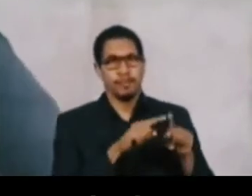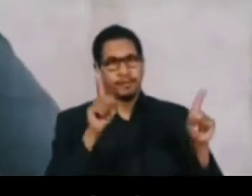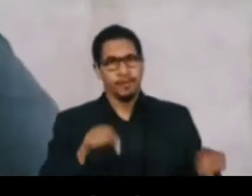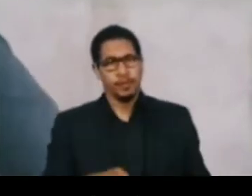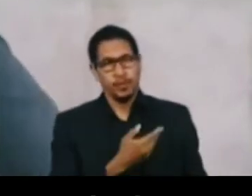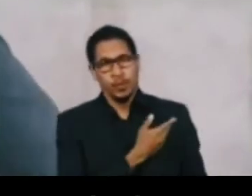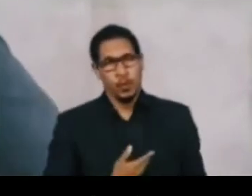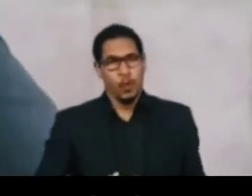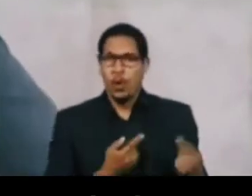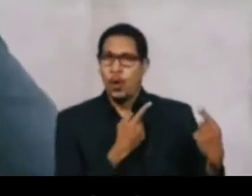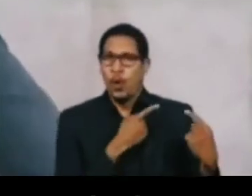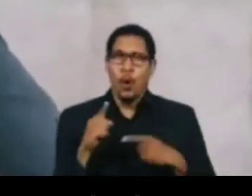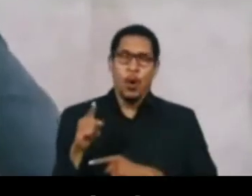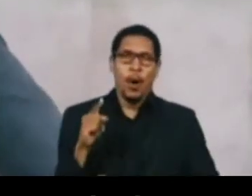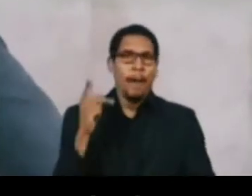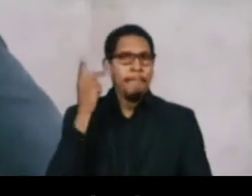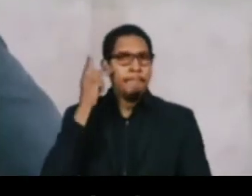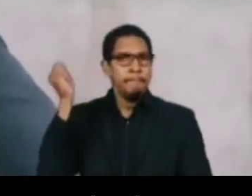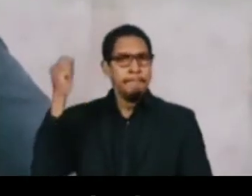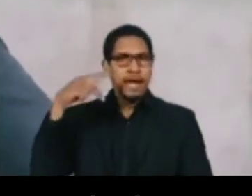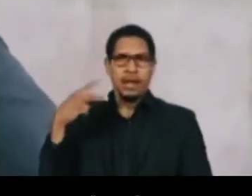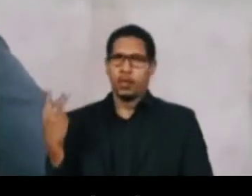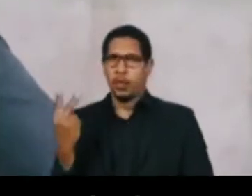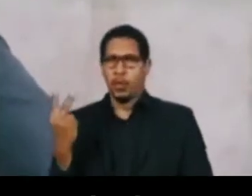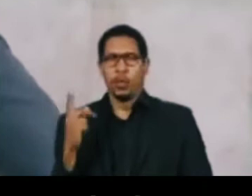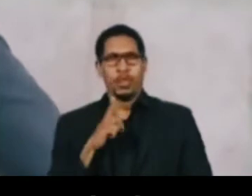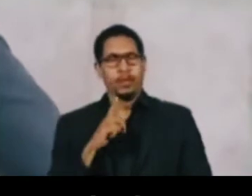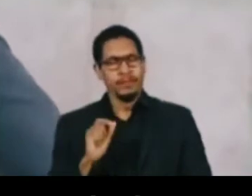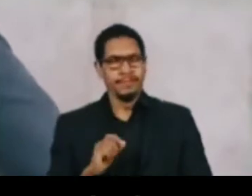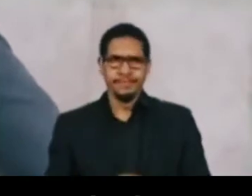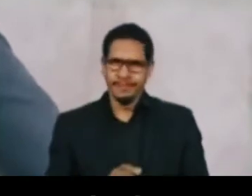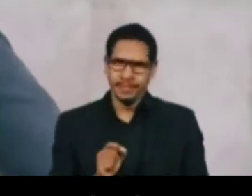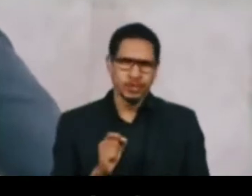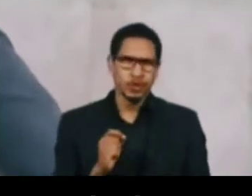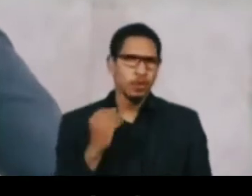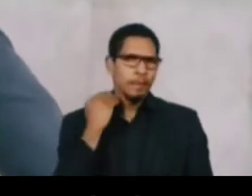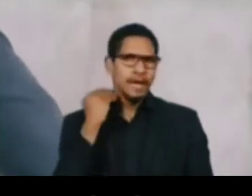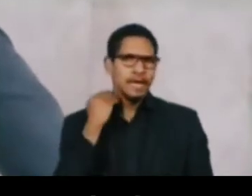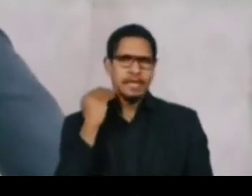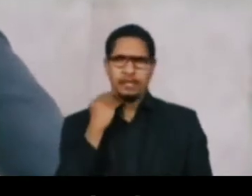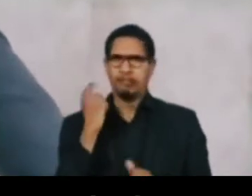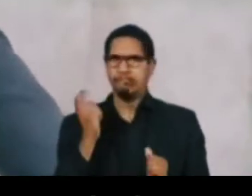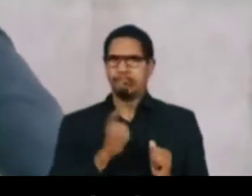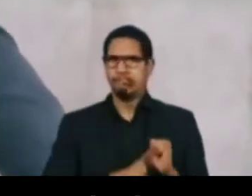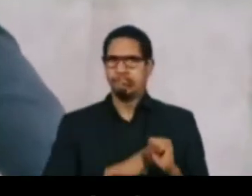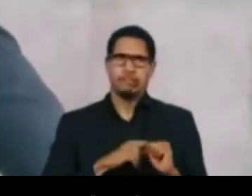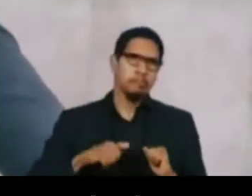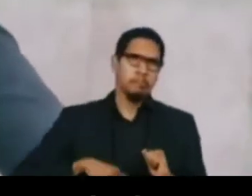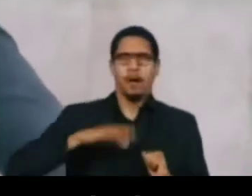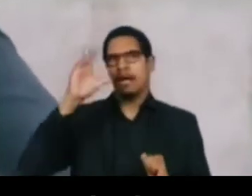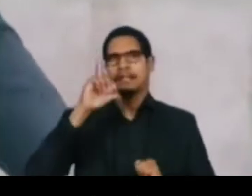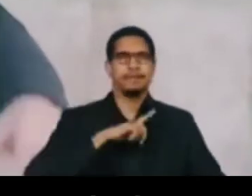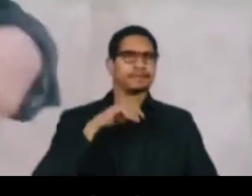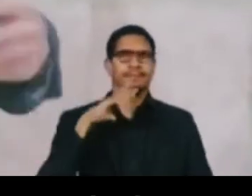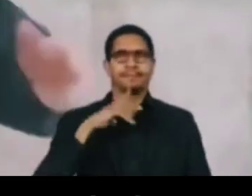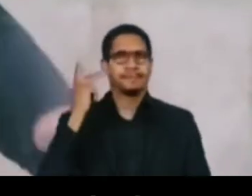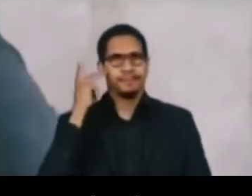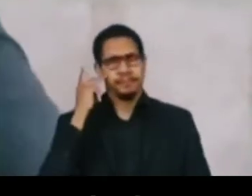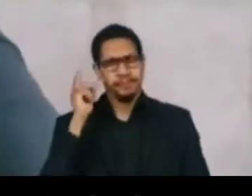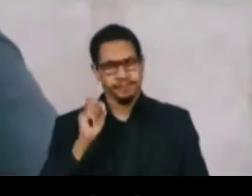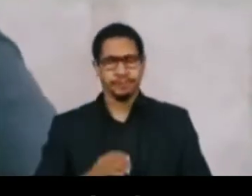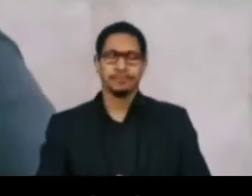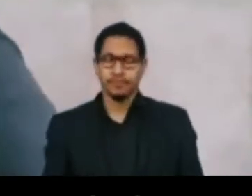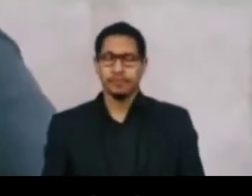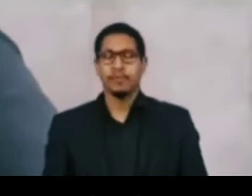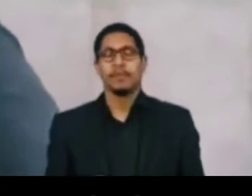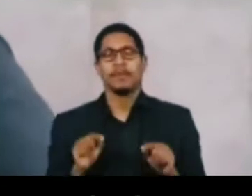o Sampaprev 2 e a favor da cobrança dos bancos, dos grandes devedores da cidade de São Paulo, que esse